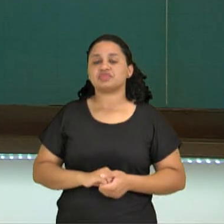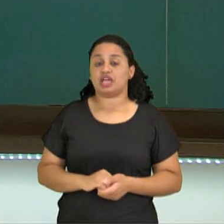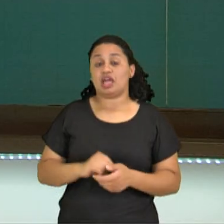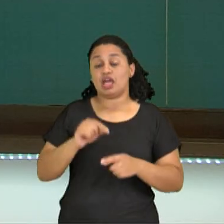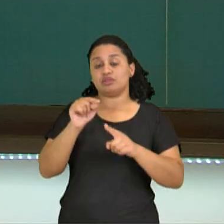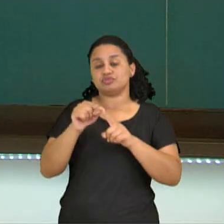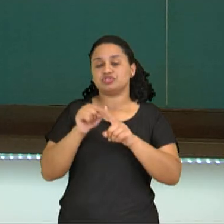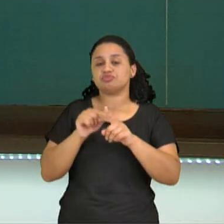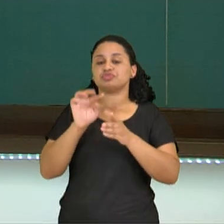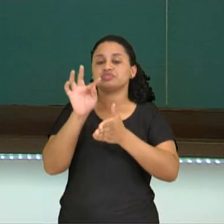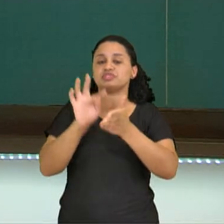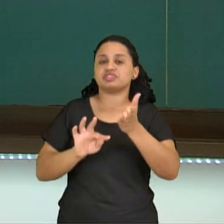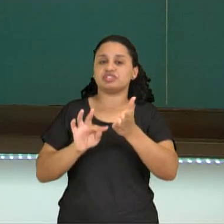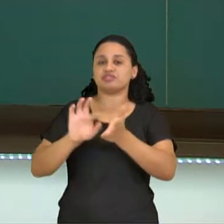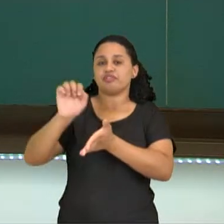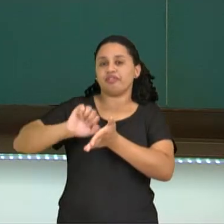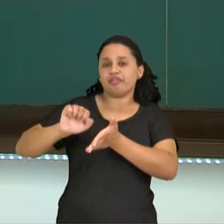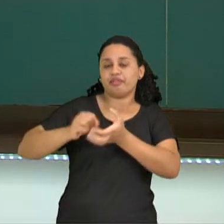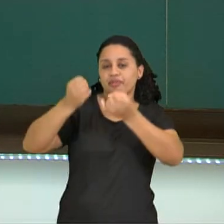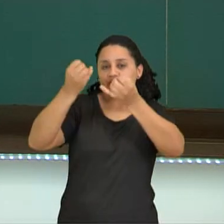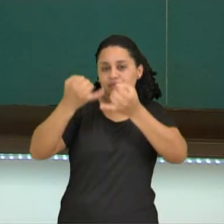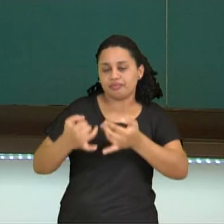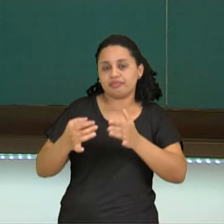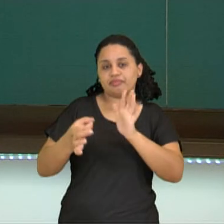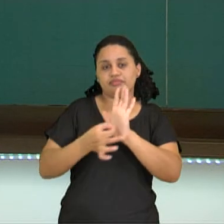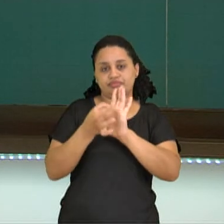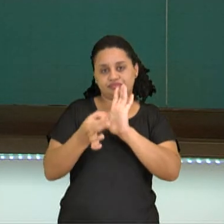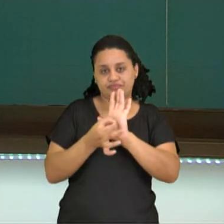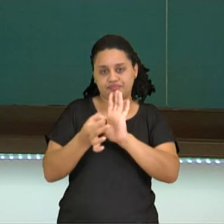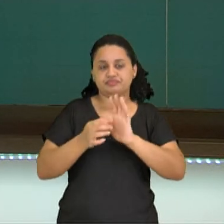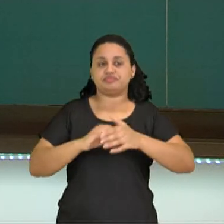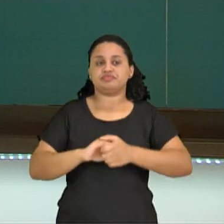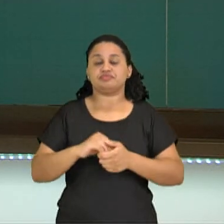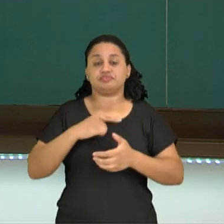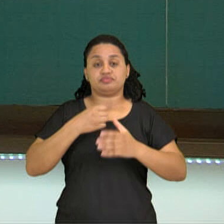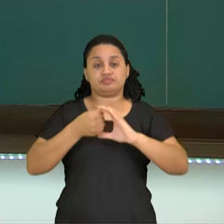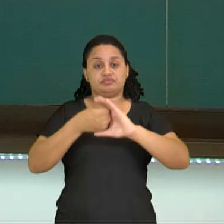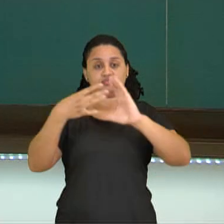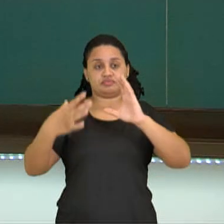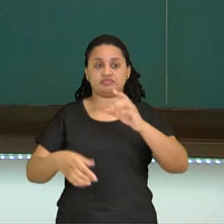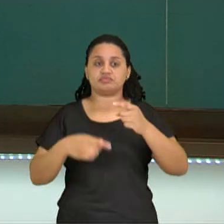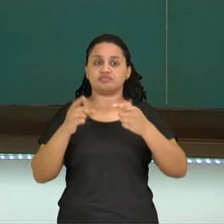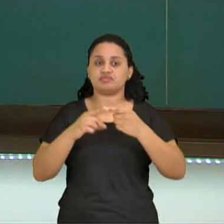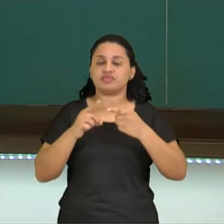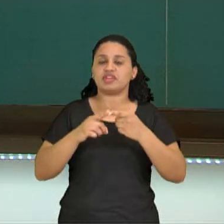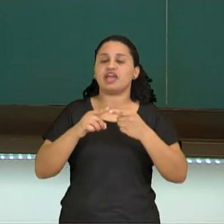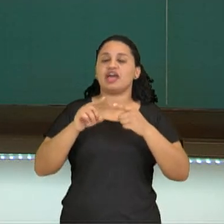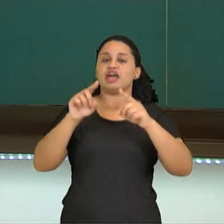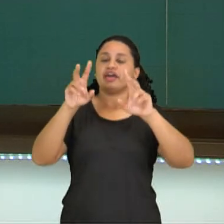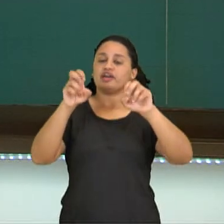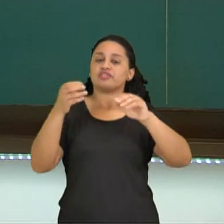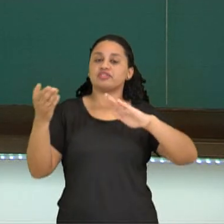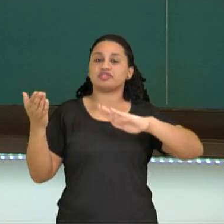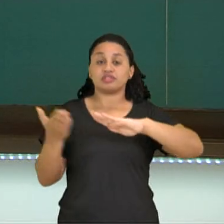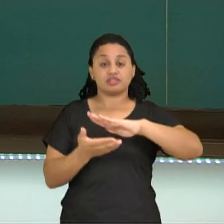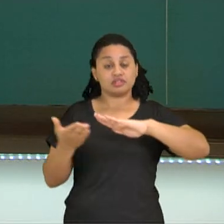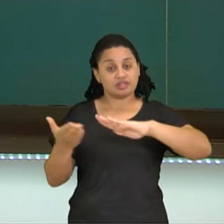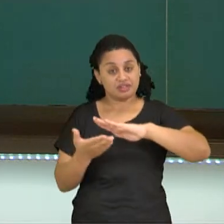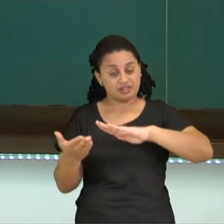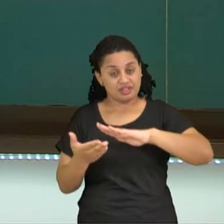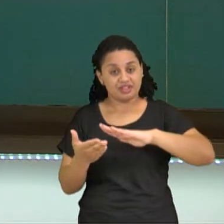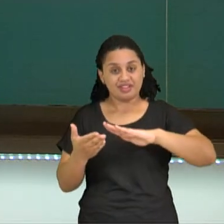argumentativo, tem características específicas. Olhe lá. Título contemporâneo, atrativo e